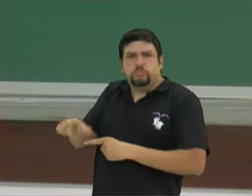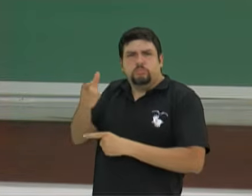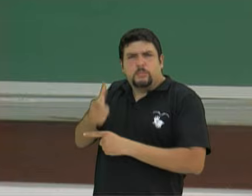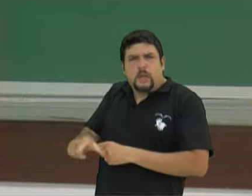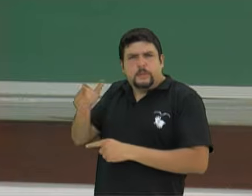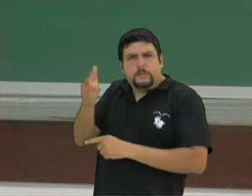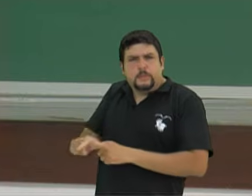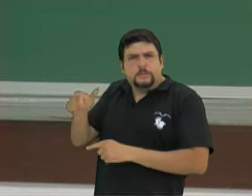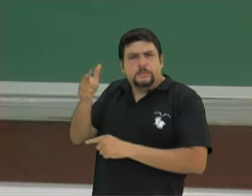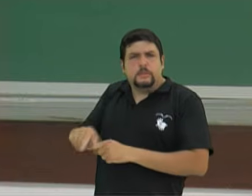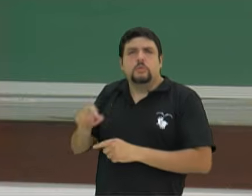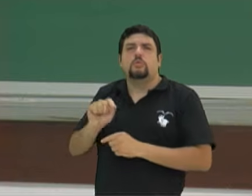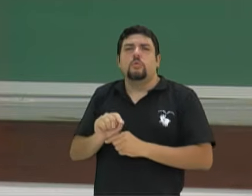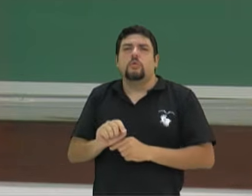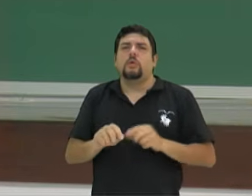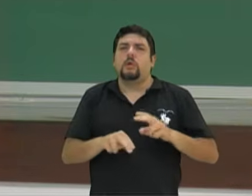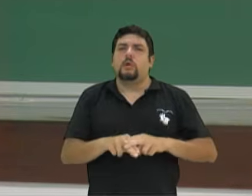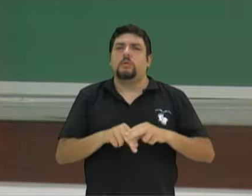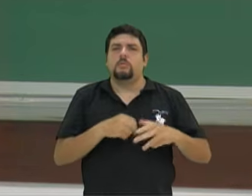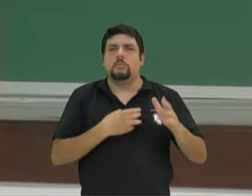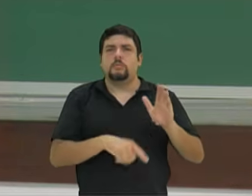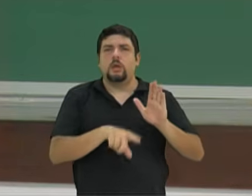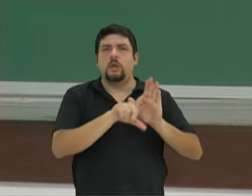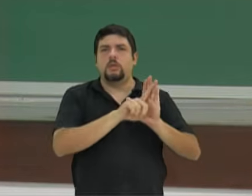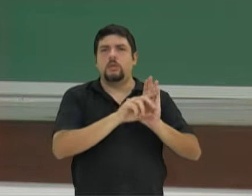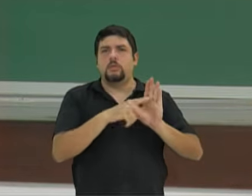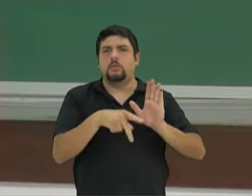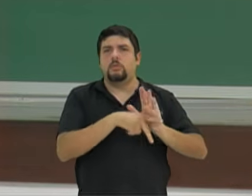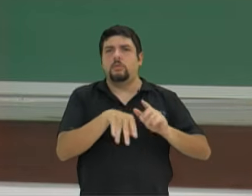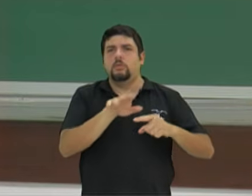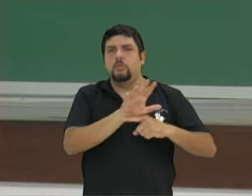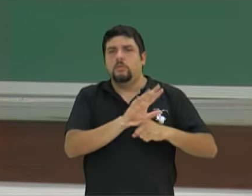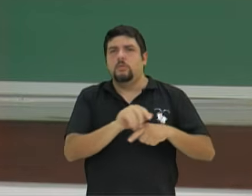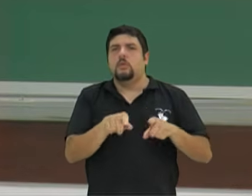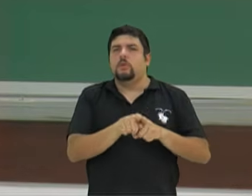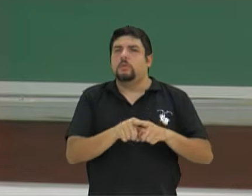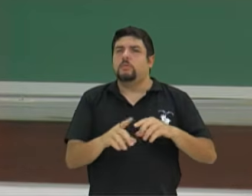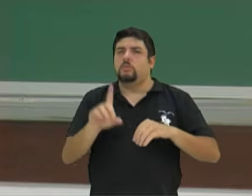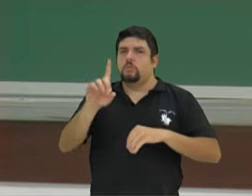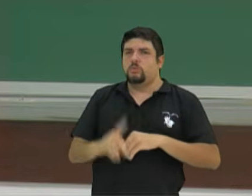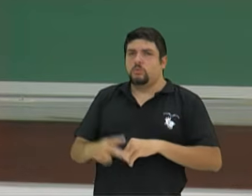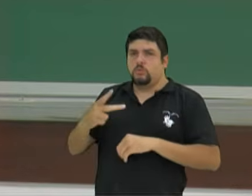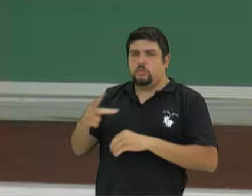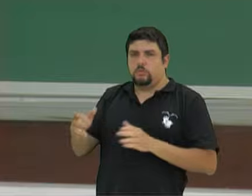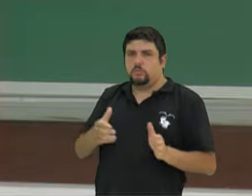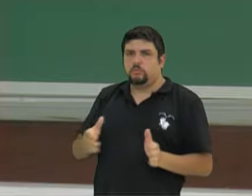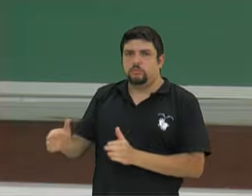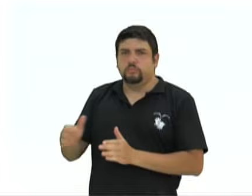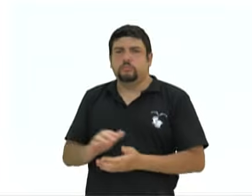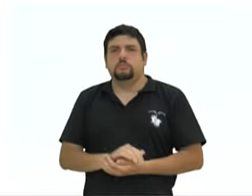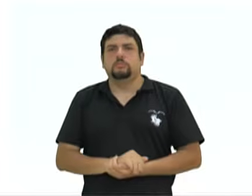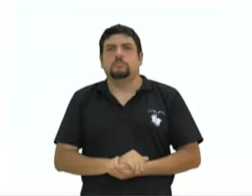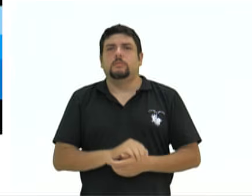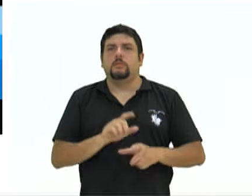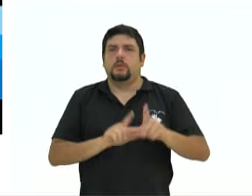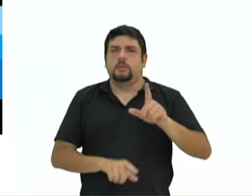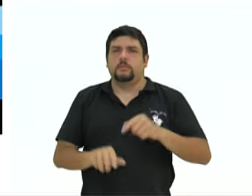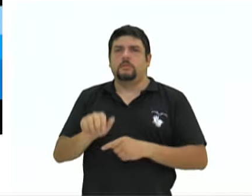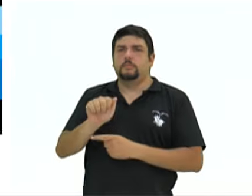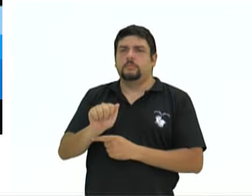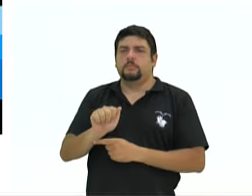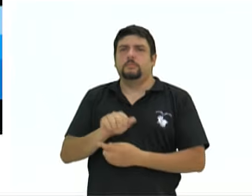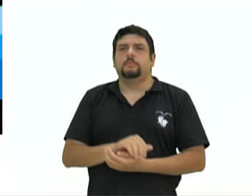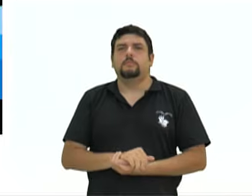do processo do copyright e a garantia dos direitos dos produtores. Então, resposta A. Vamos